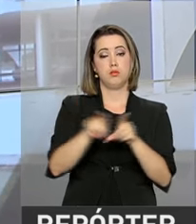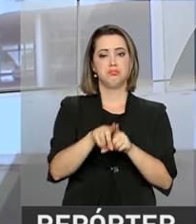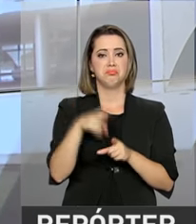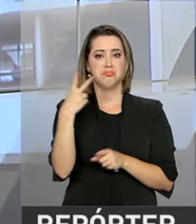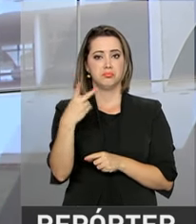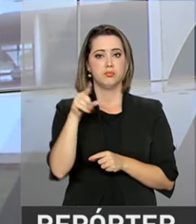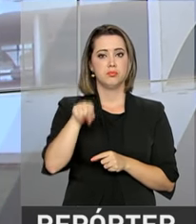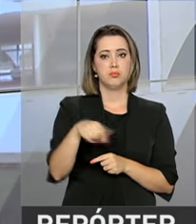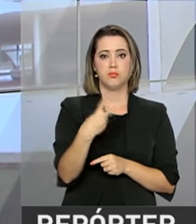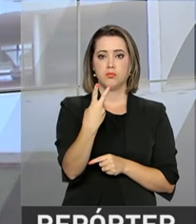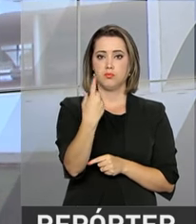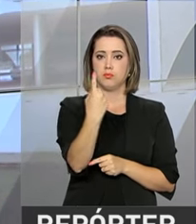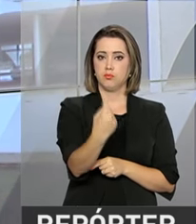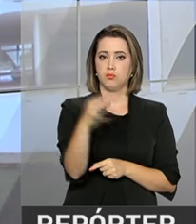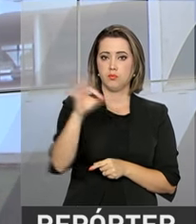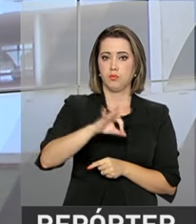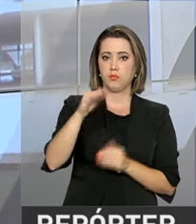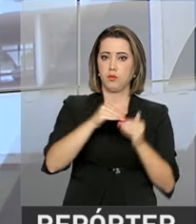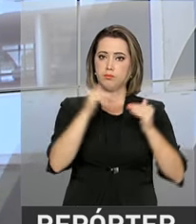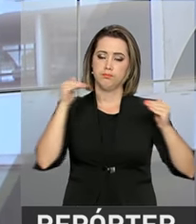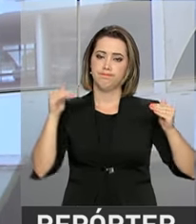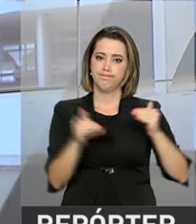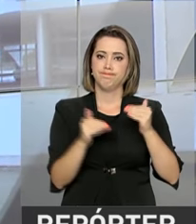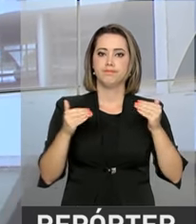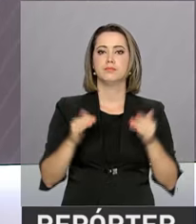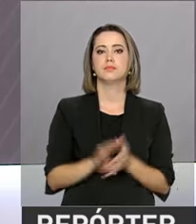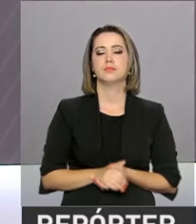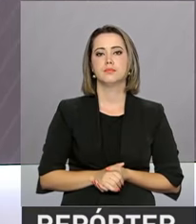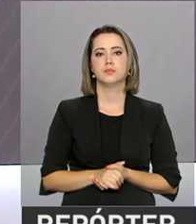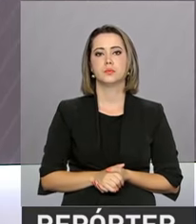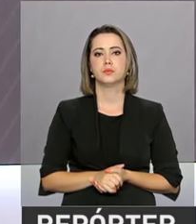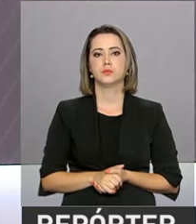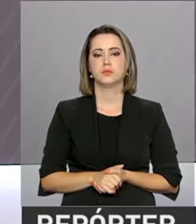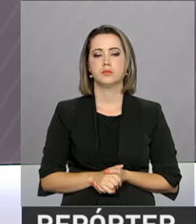média 2,21% mais barato.